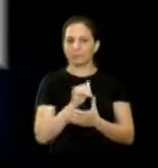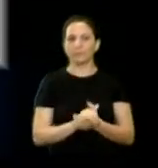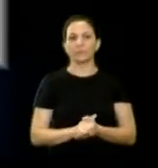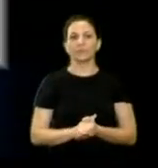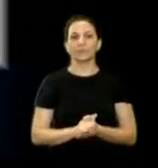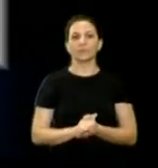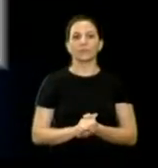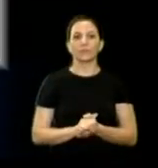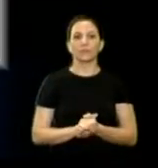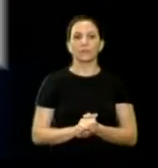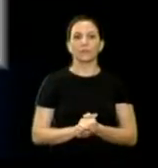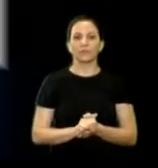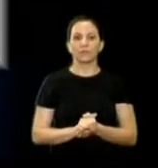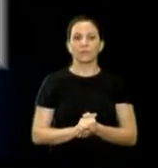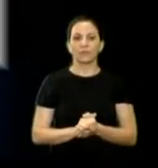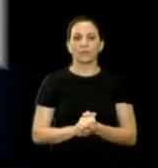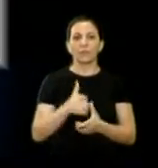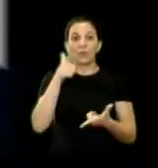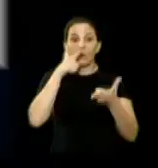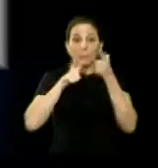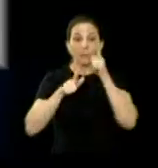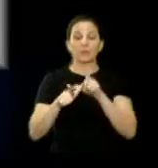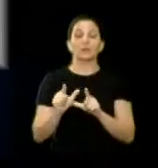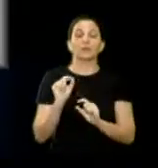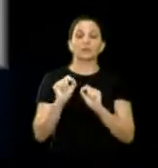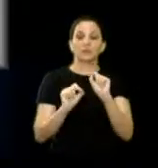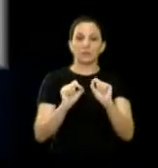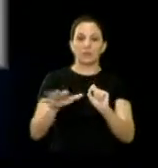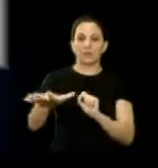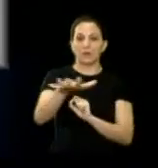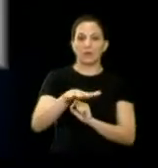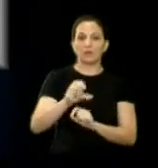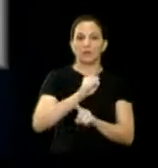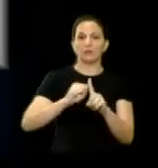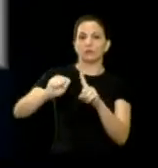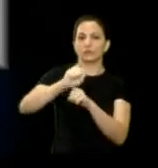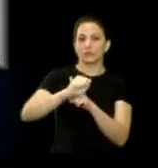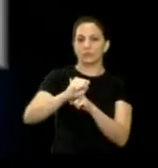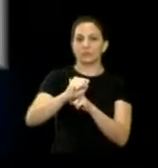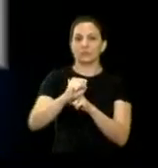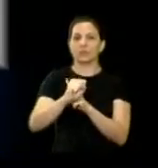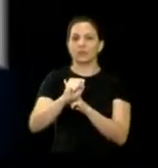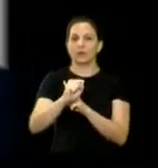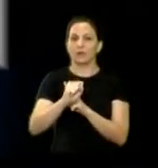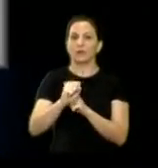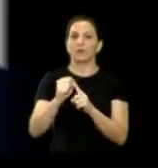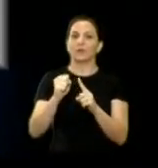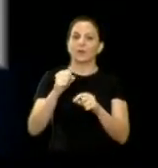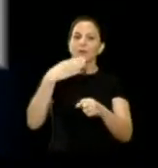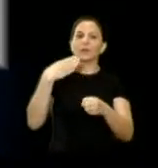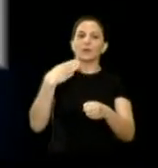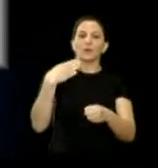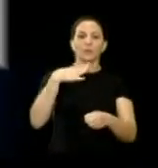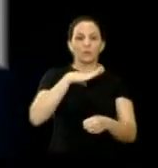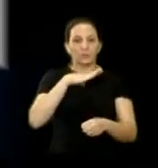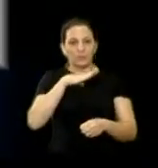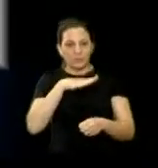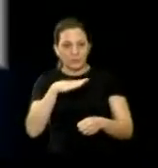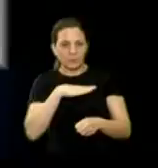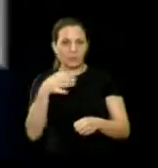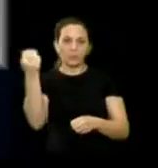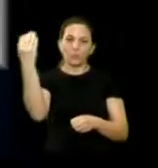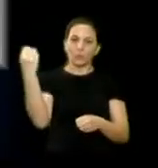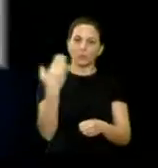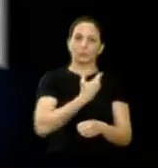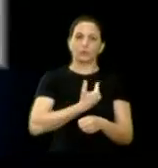Sobre o ponto de constitucional, prestação do serviço de interesse social, nos quais seria iluminação pública, de competência do município, o serviço de iluminação pública, direito